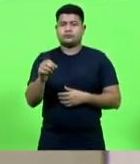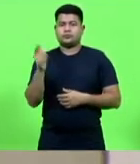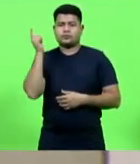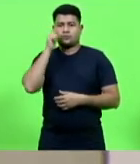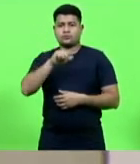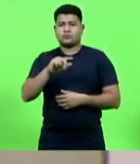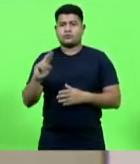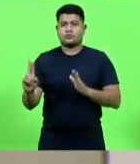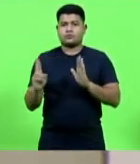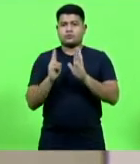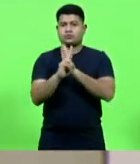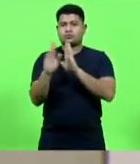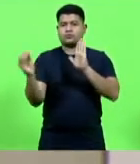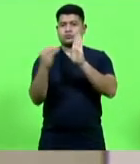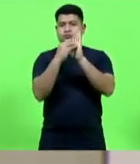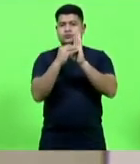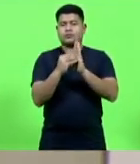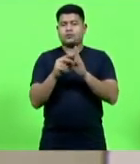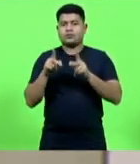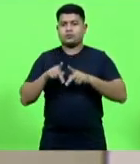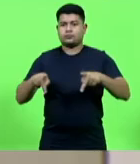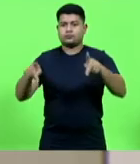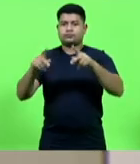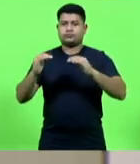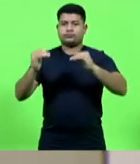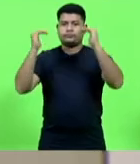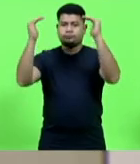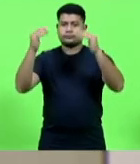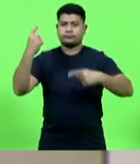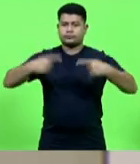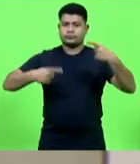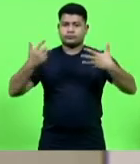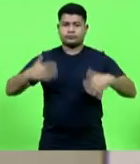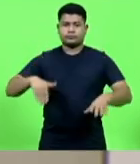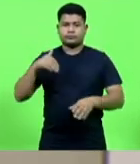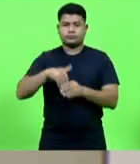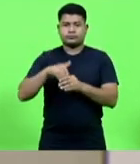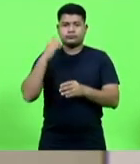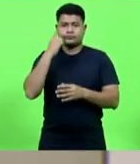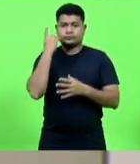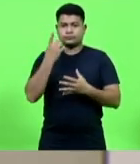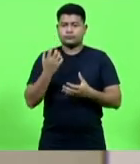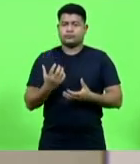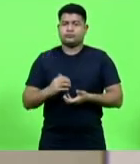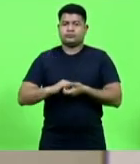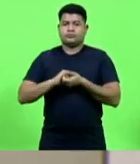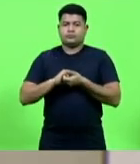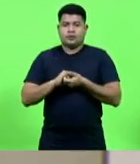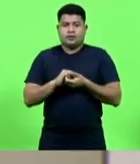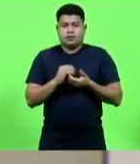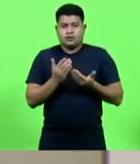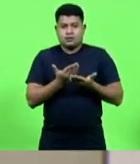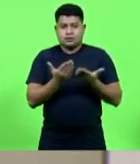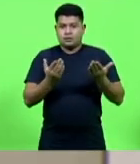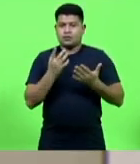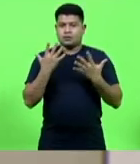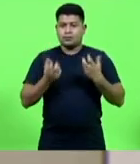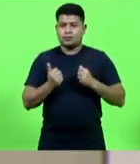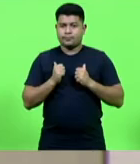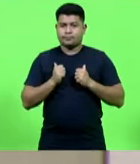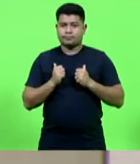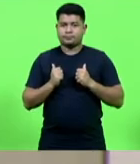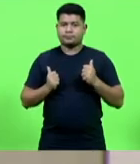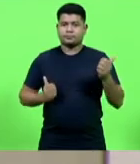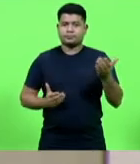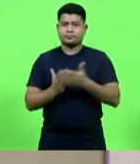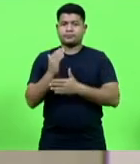ao cargo de desembargador. Em discussão. Não havendo quem queira discutir, em votação, deputados que aprovam, permaneçam como se encontra, aprovado